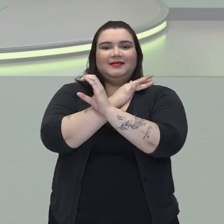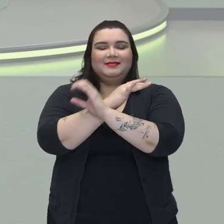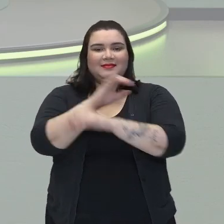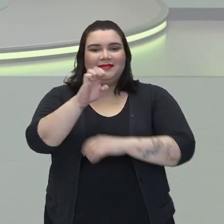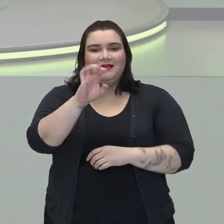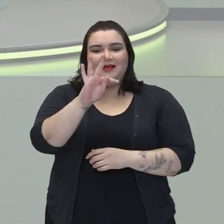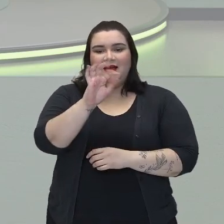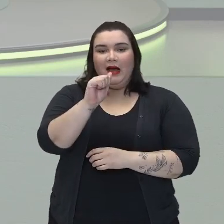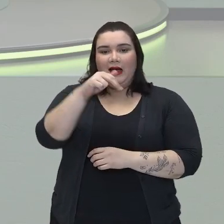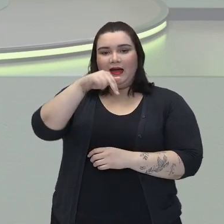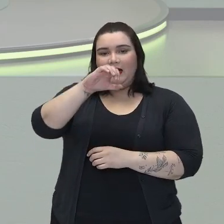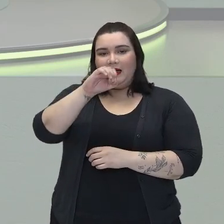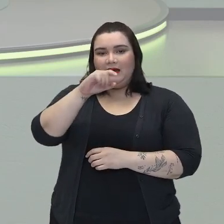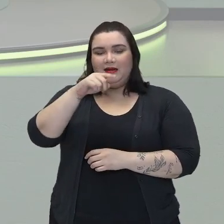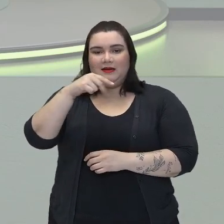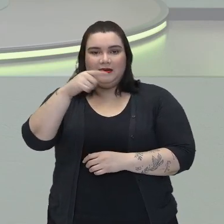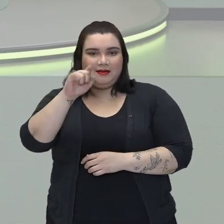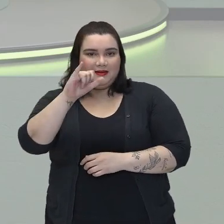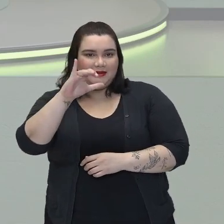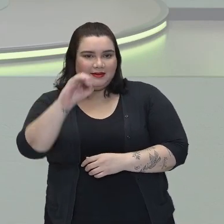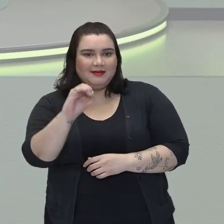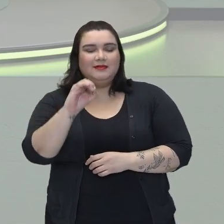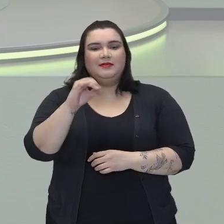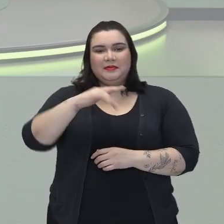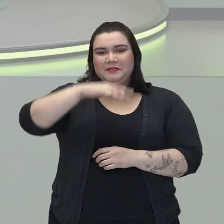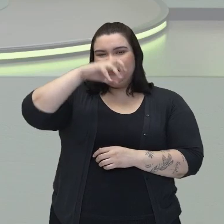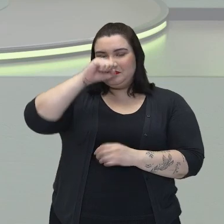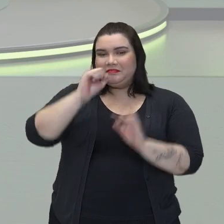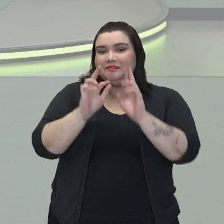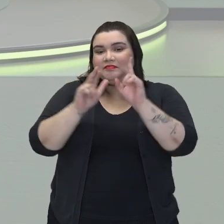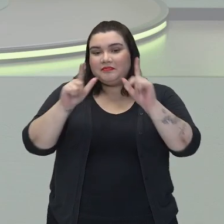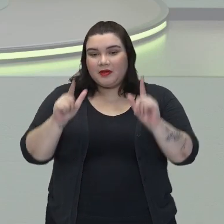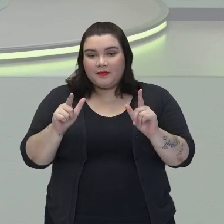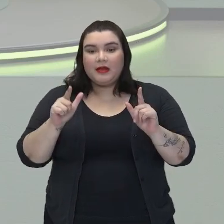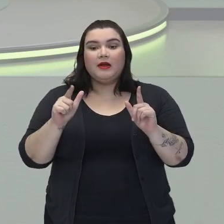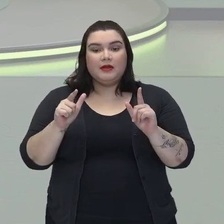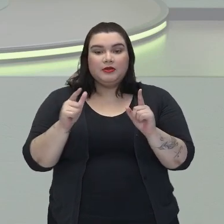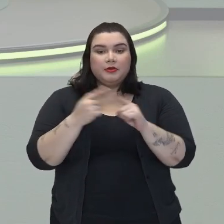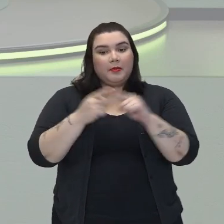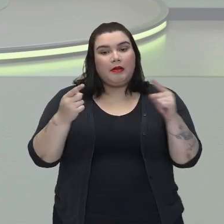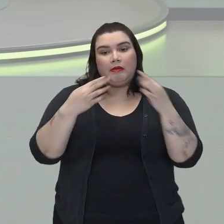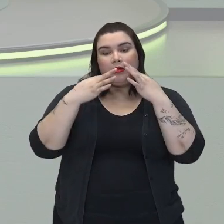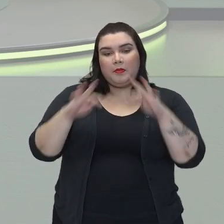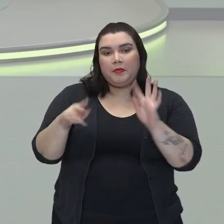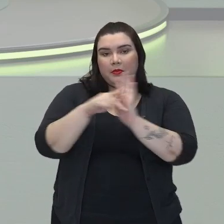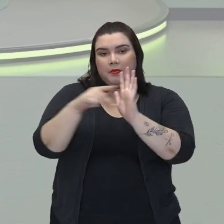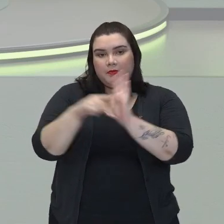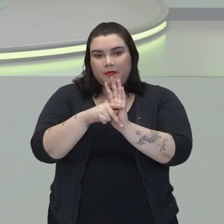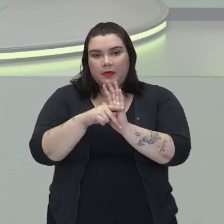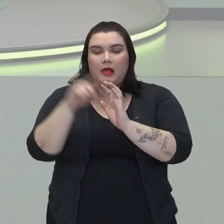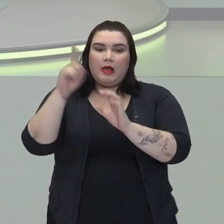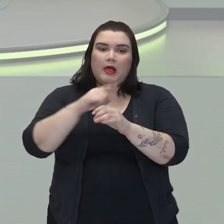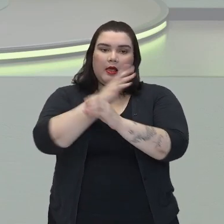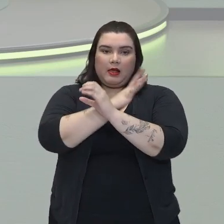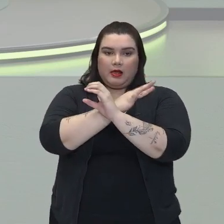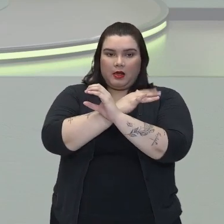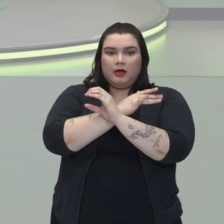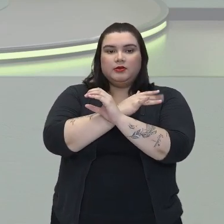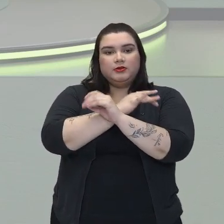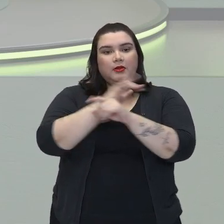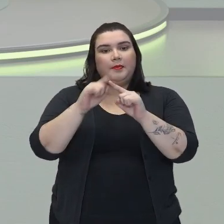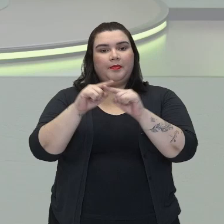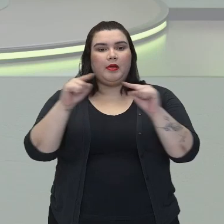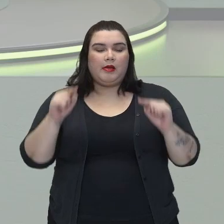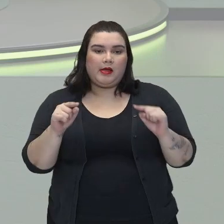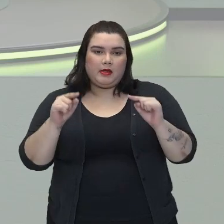cheiros bem fortes, bem desagradáveis, como o nome diz, eles são ácidos, mas eles são